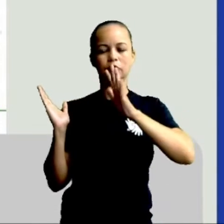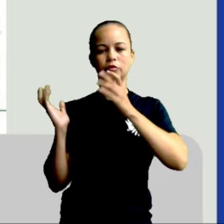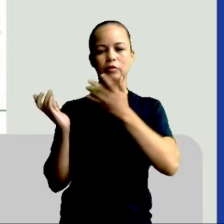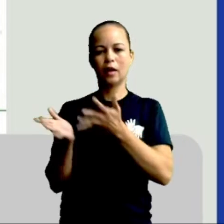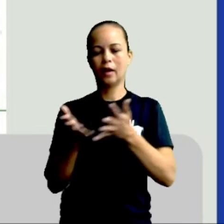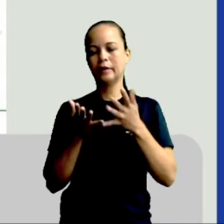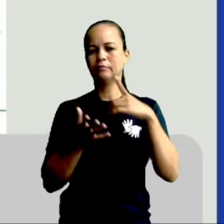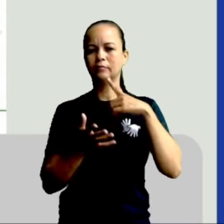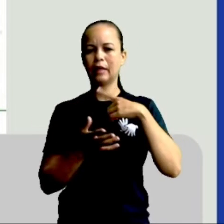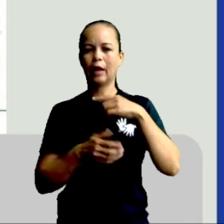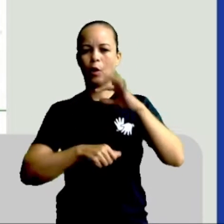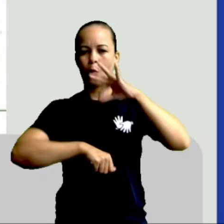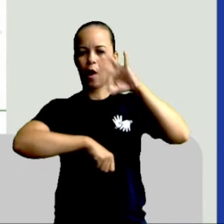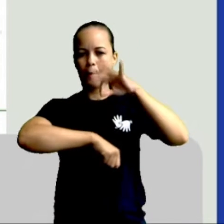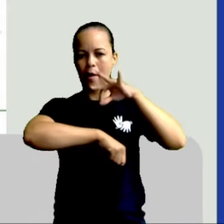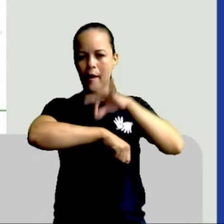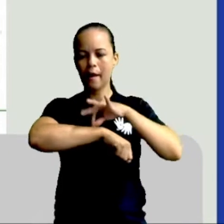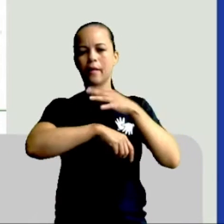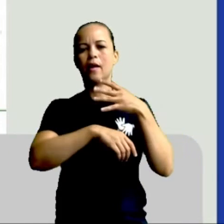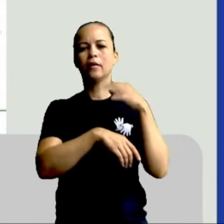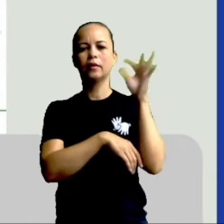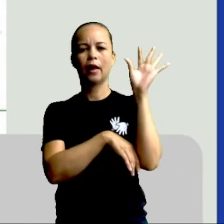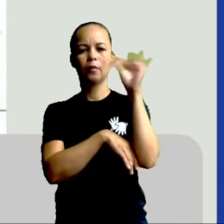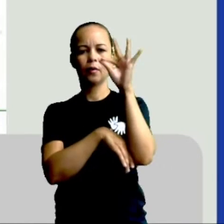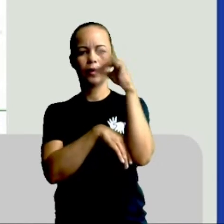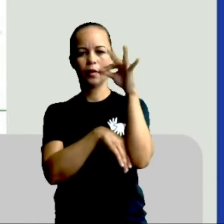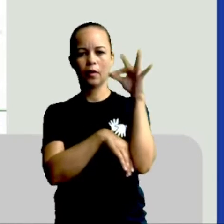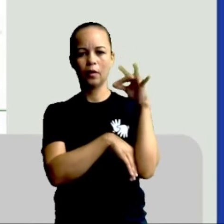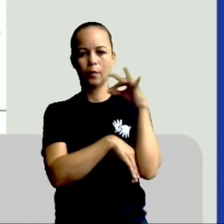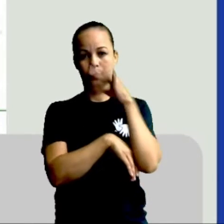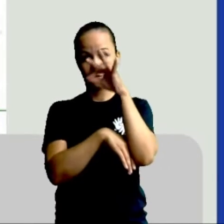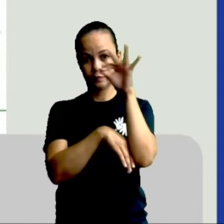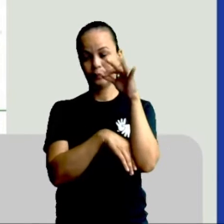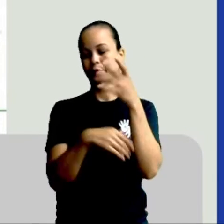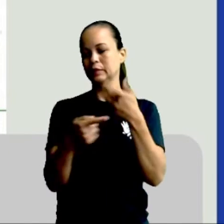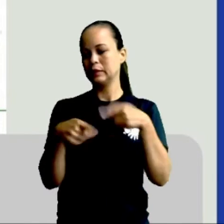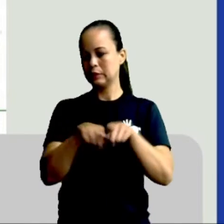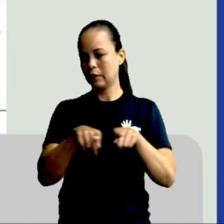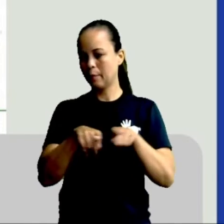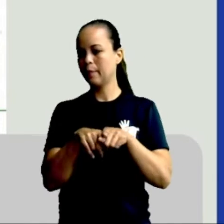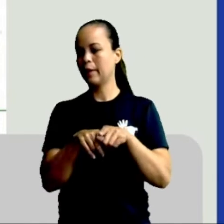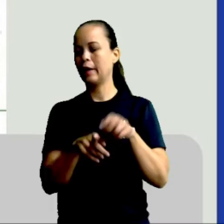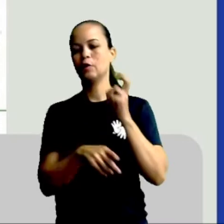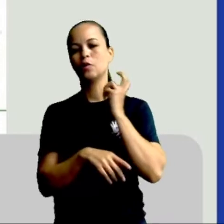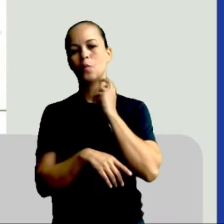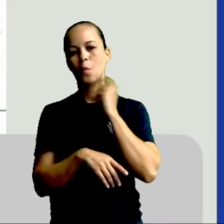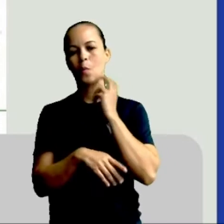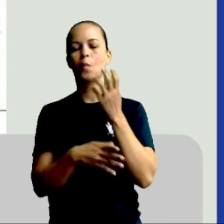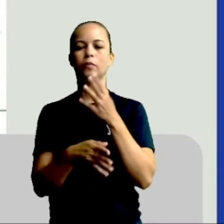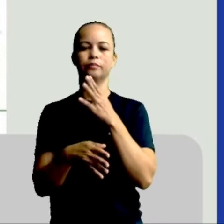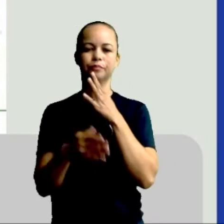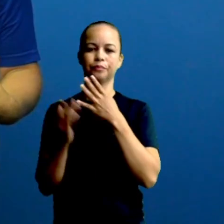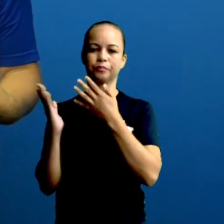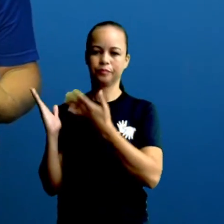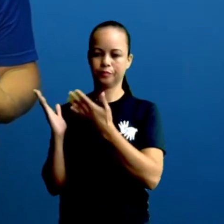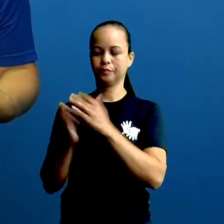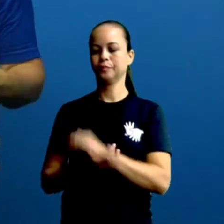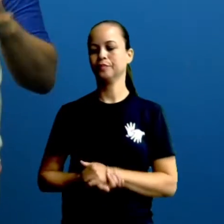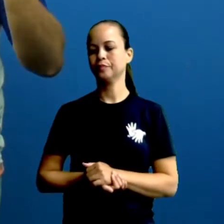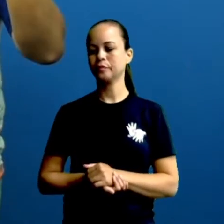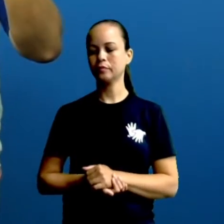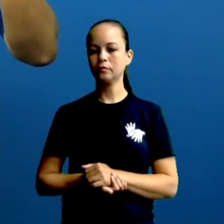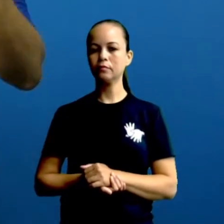tenho aqui, por exemplo, um beija-flor, e aqui eu tenho um exemplo de um quiróptero, também conhecido como morcego. Volta aqui comigo, por favor,